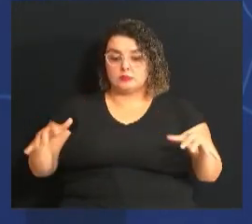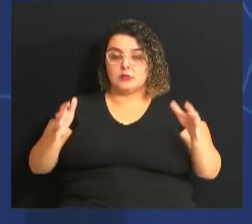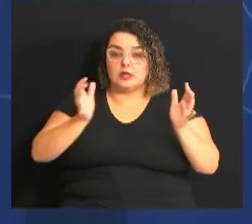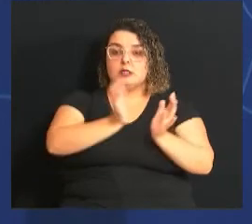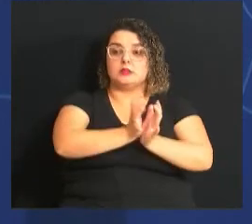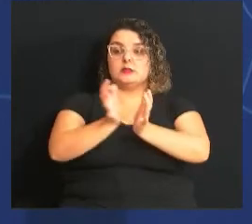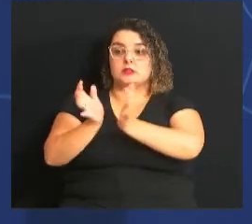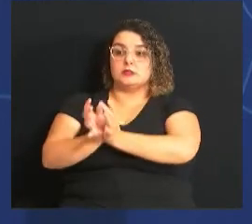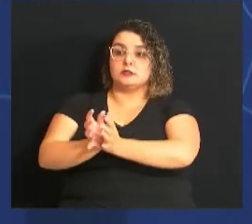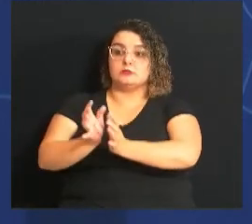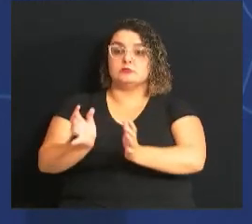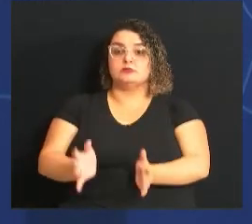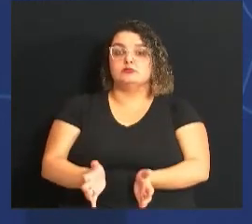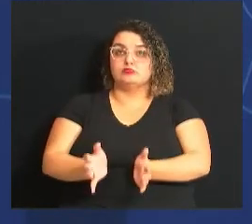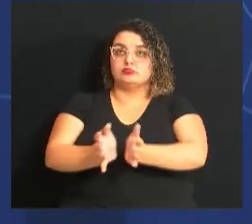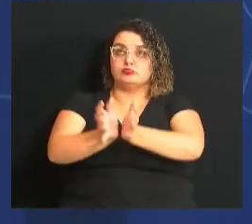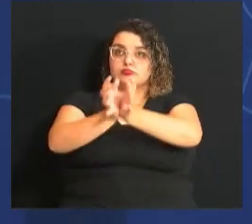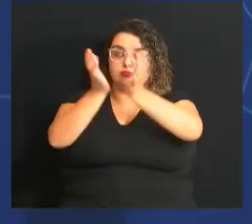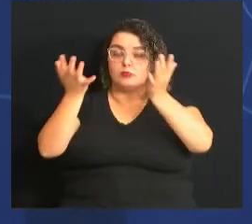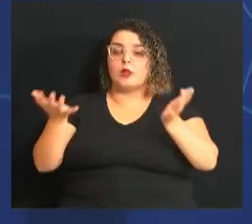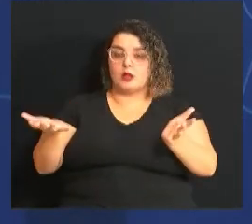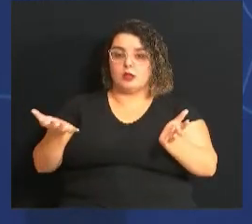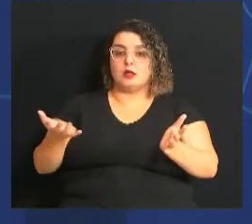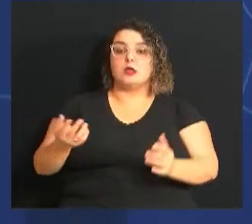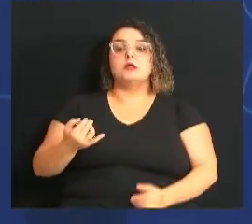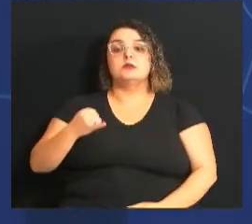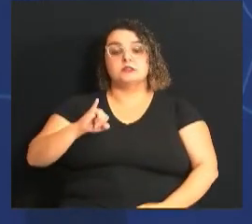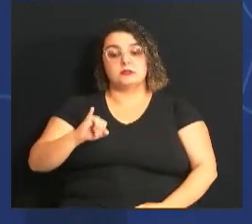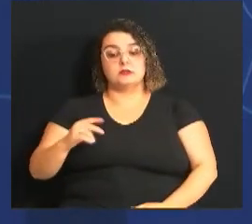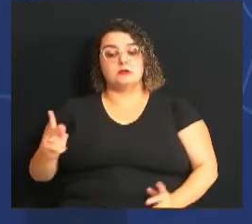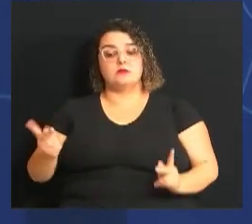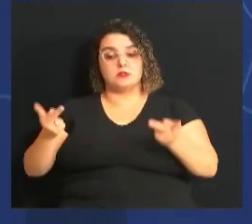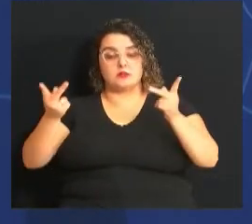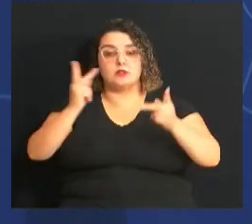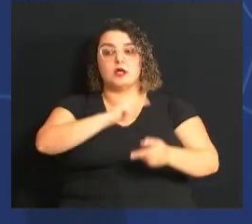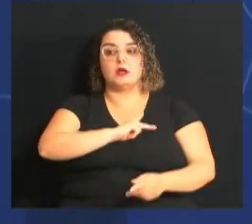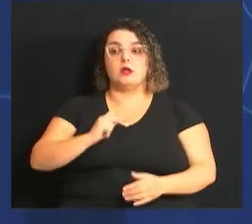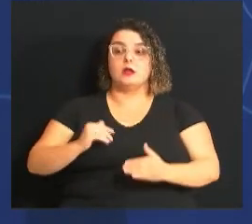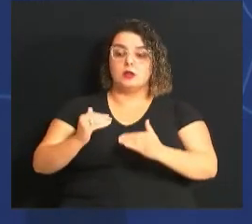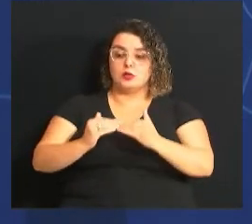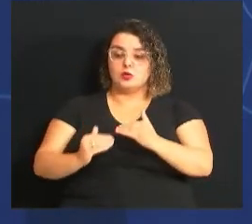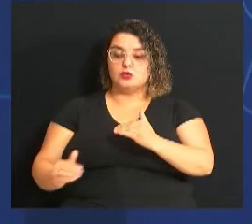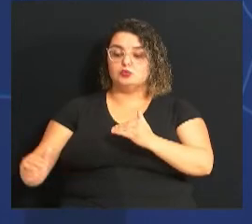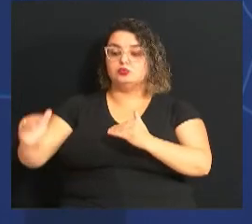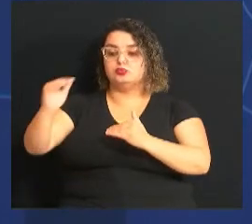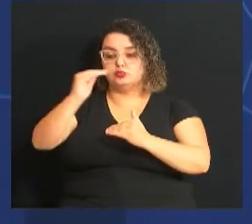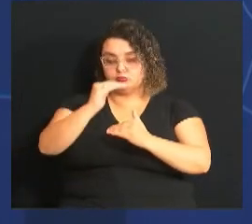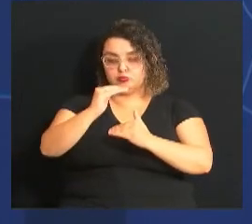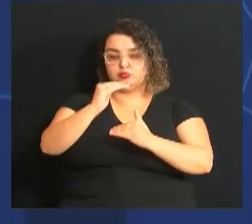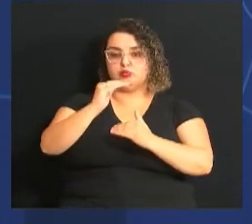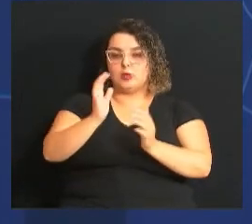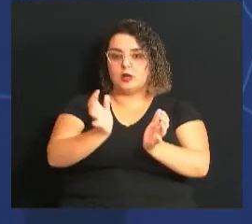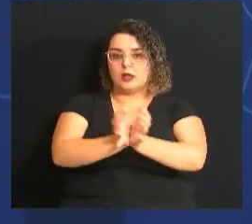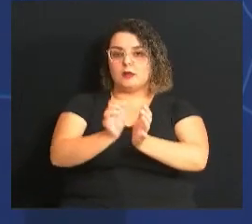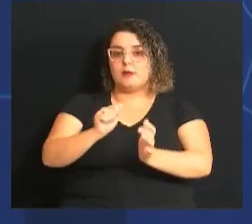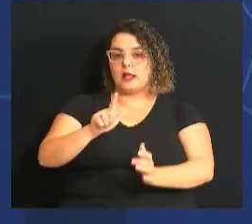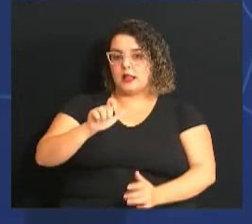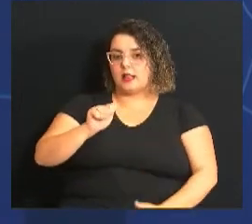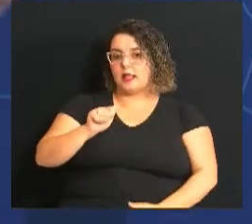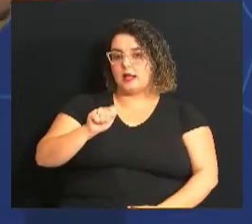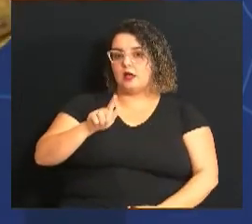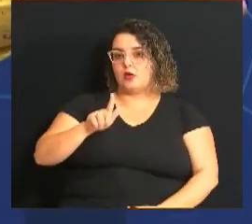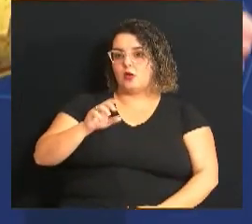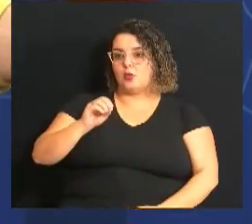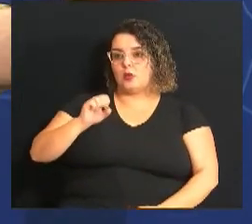de classificação. Em caso de vitória da Ponte, ela ultrapassa a equipe alagoana por conta do saldo